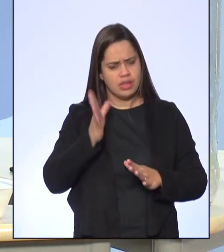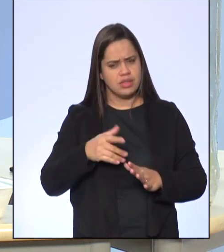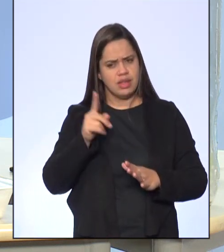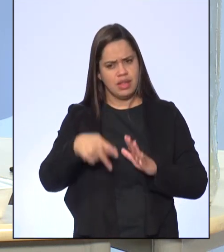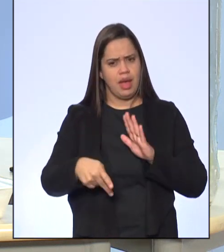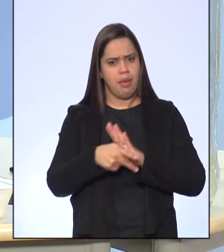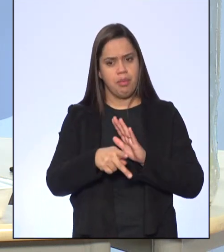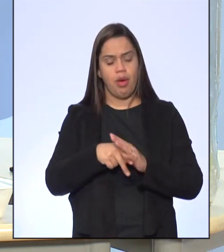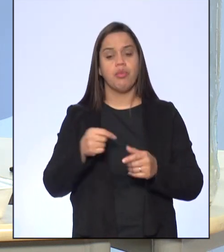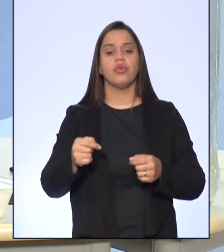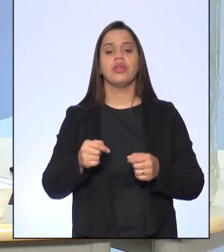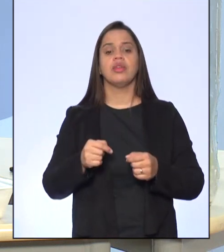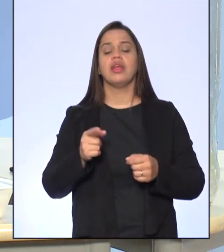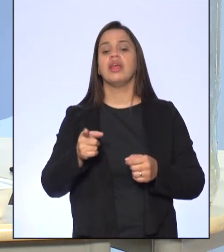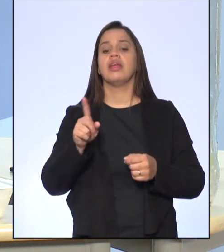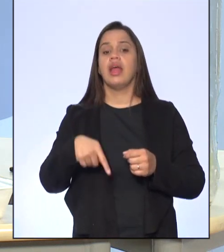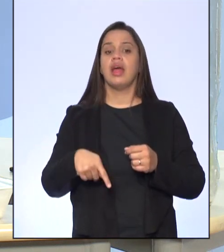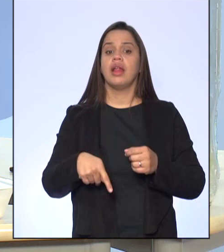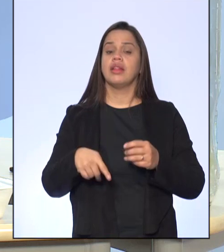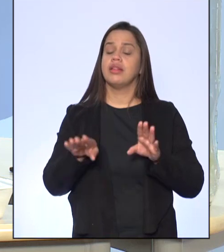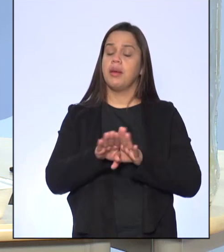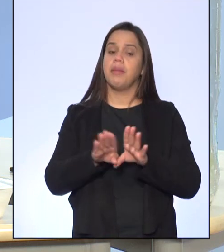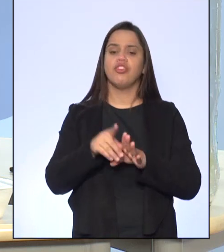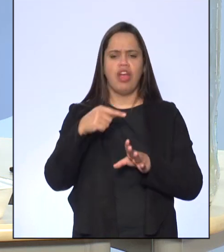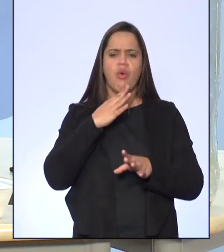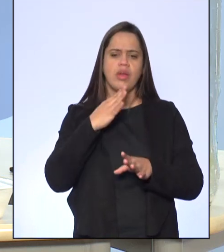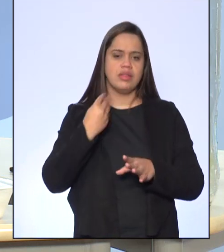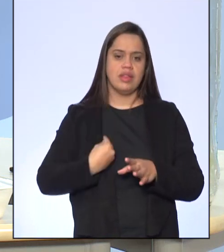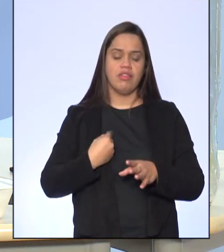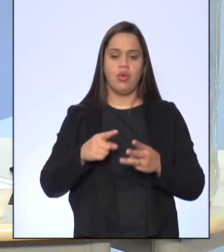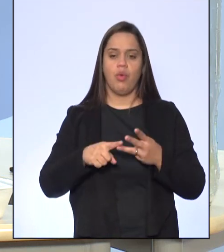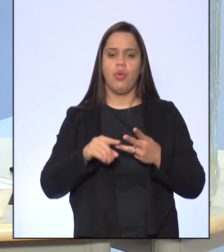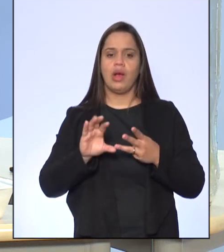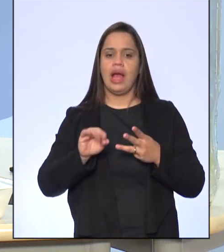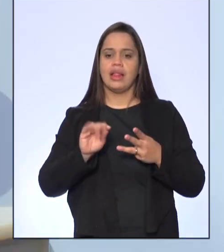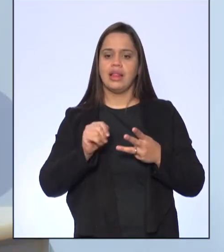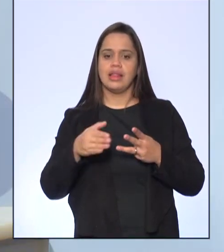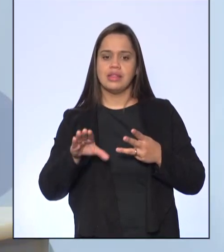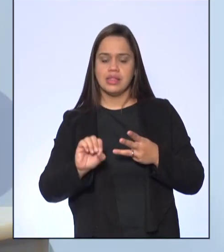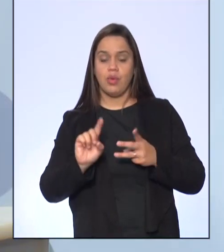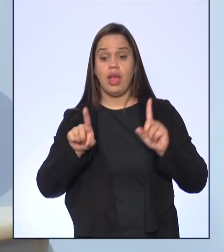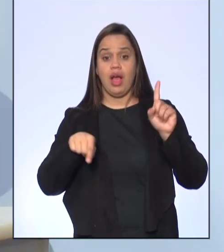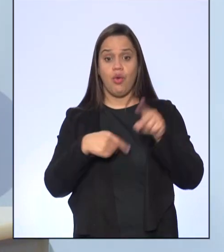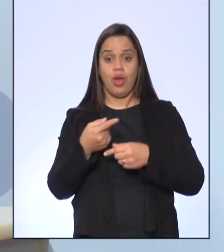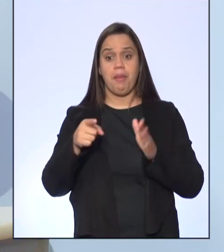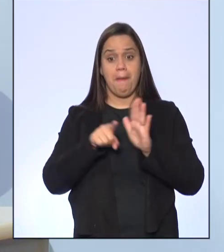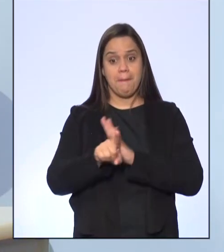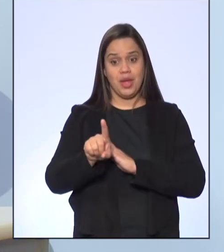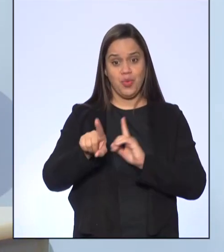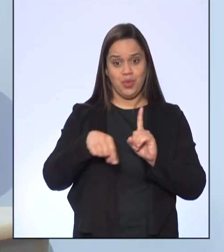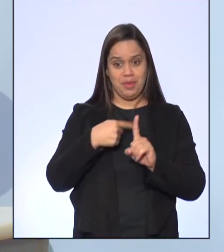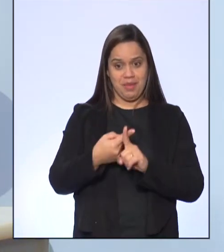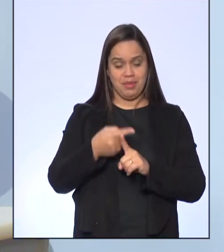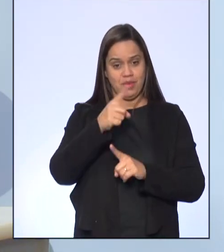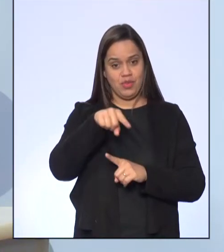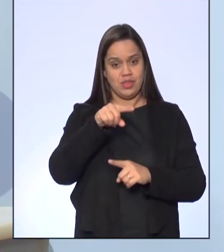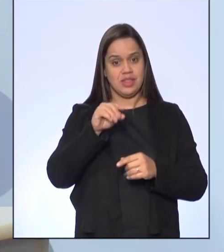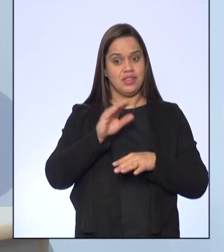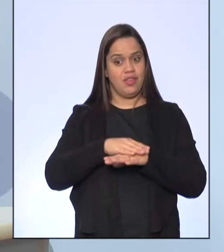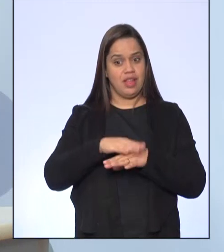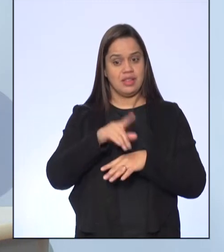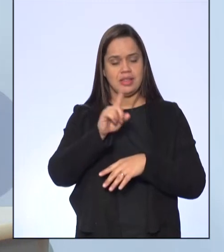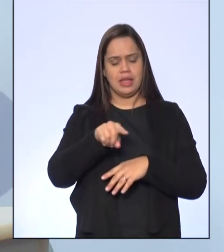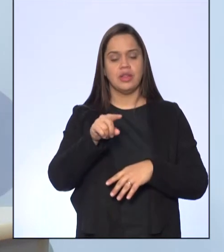o feijão é um desses, né? O catação, o separar o lixo. Então, vamos para mais uma perguntinha? Vamos para mais uma. Então, para